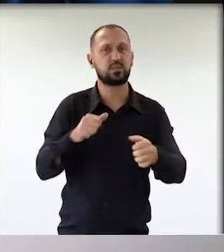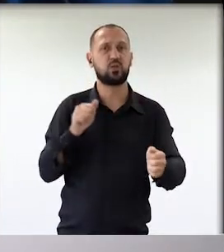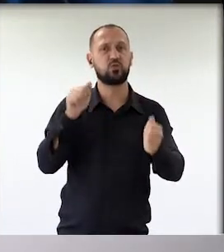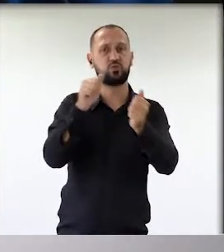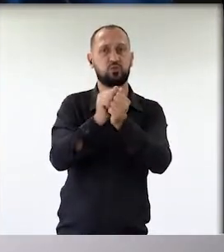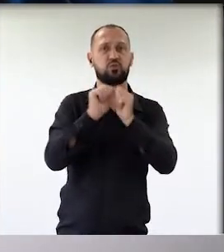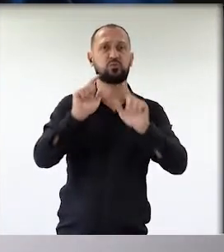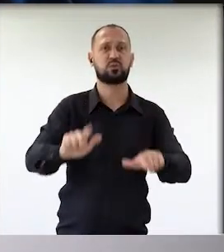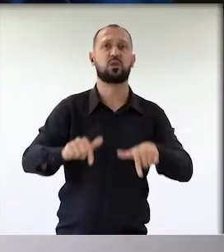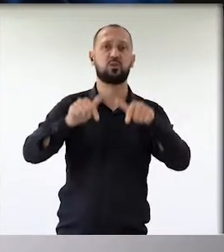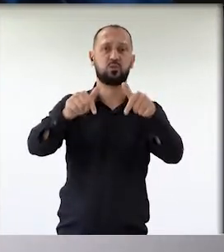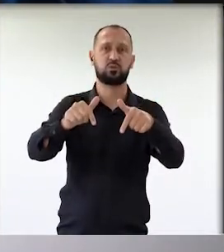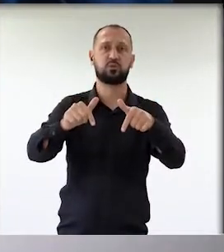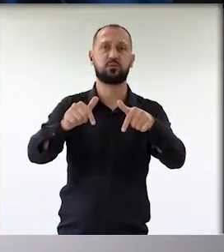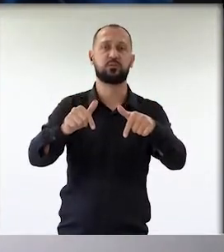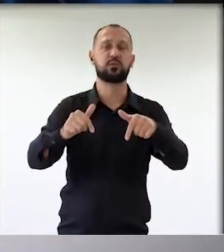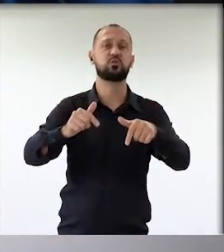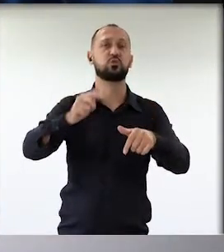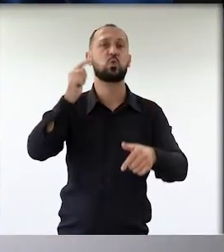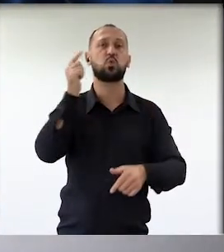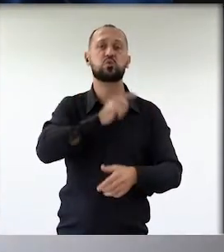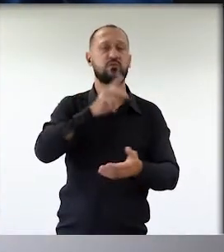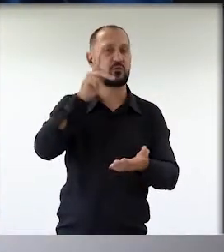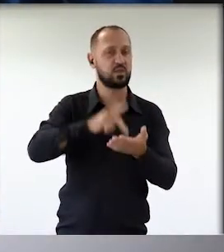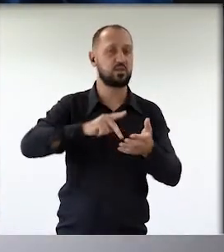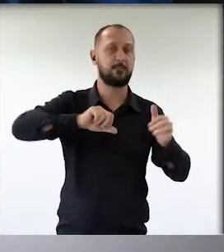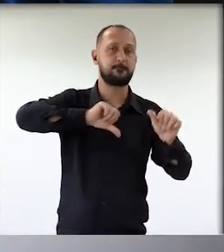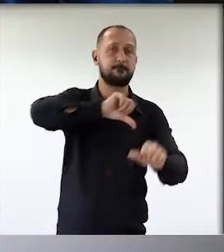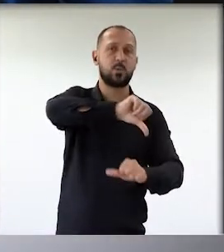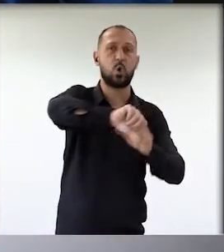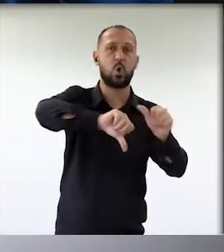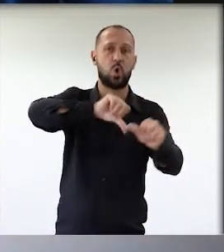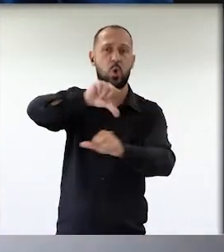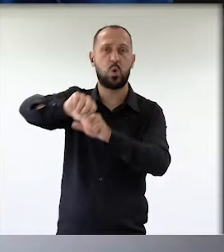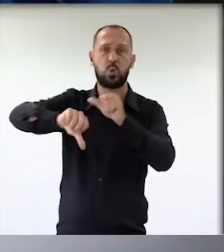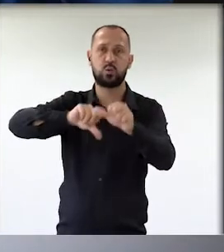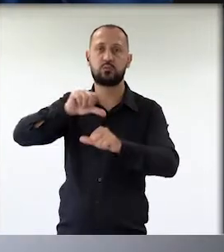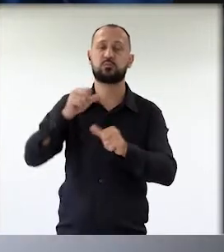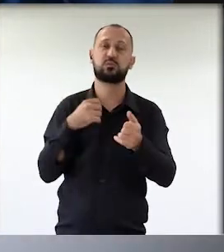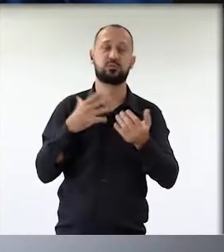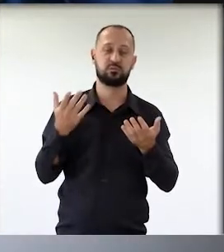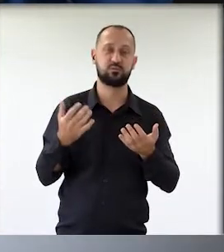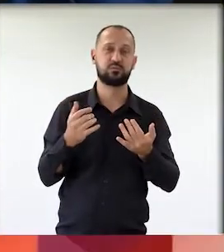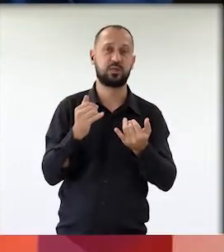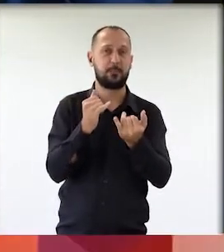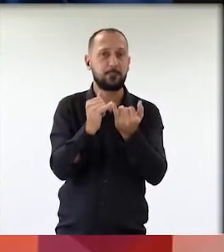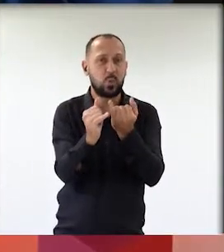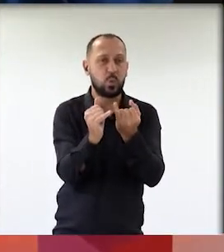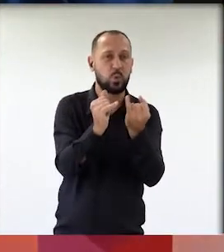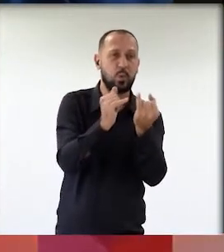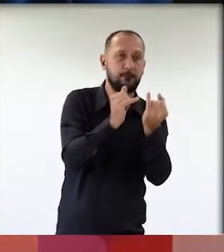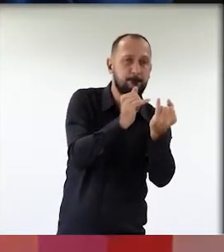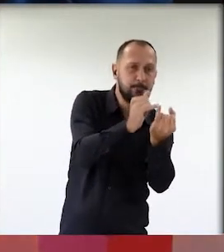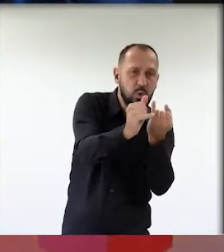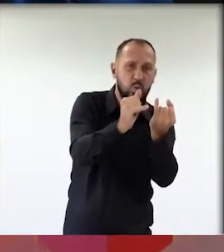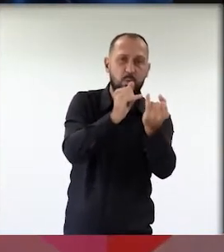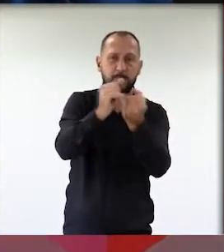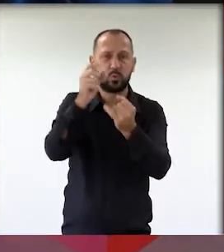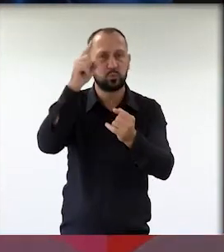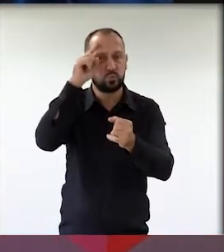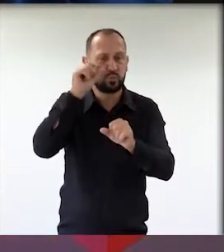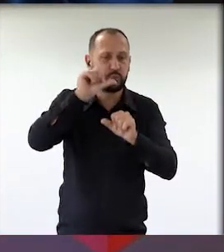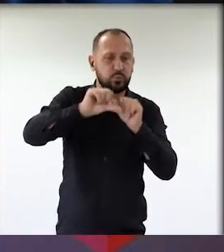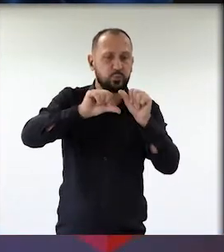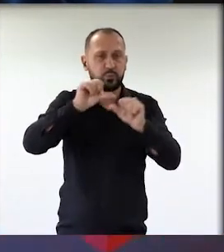todos precisam estar juntos nessa luta para que a gente possa realmente ir mudando aos pouquinhos. Nós sabemos que é difícil, mas